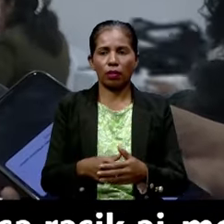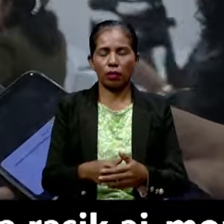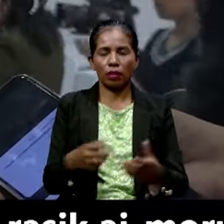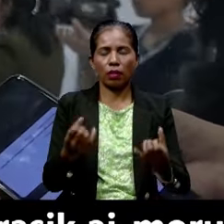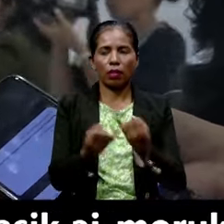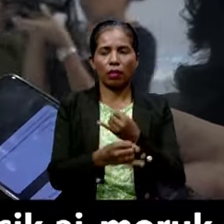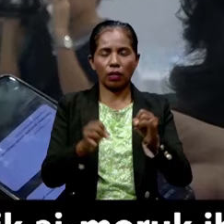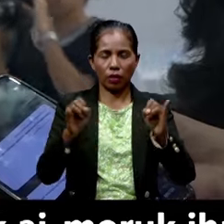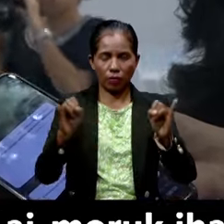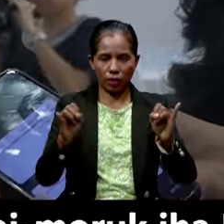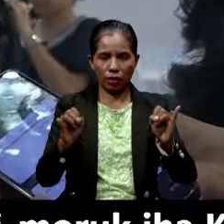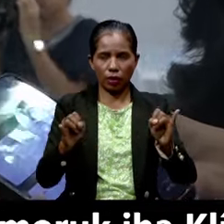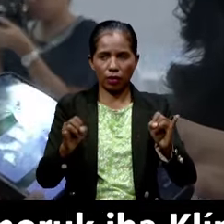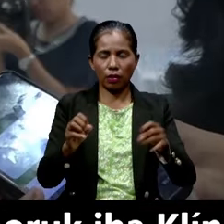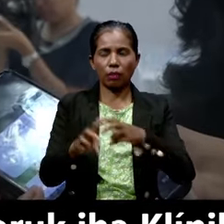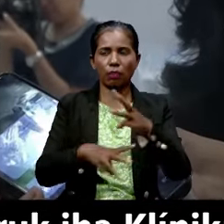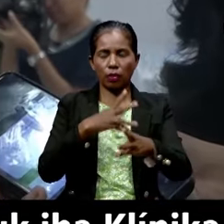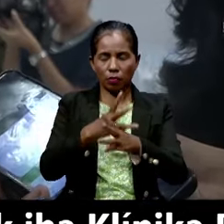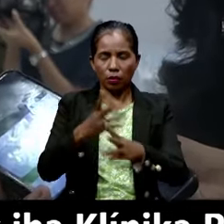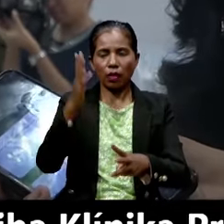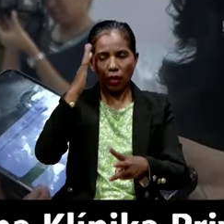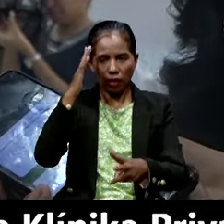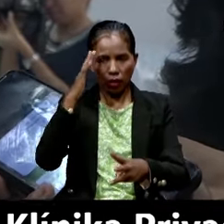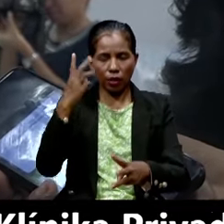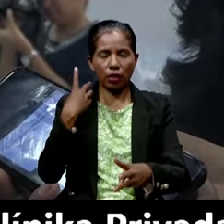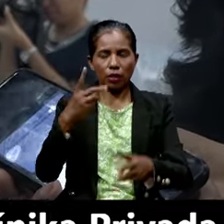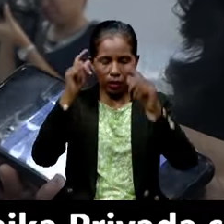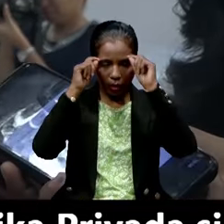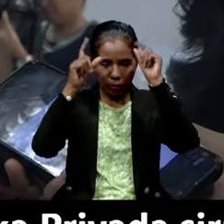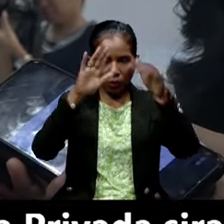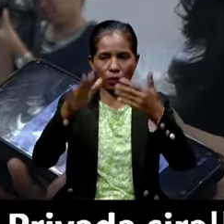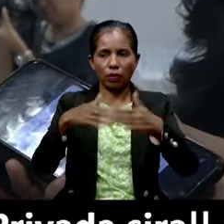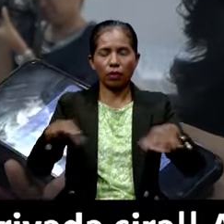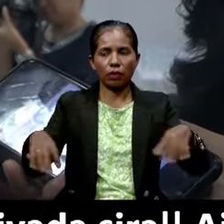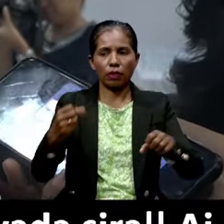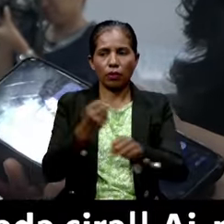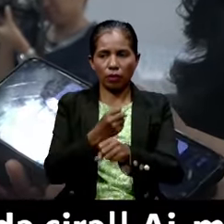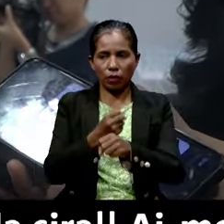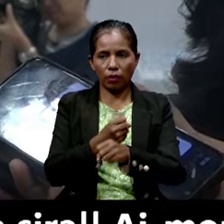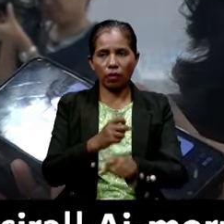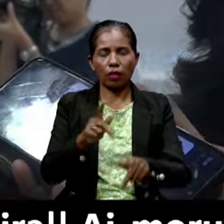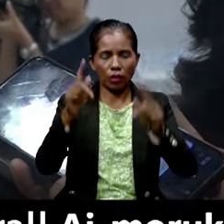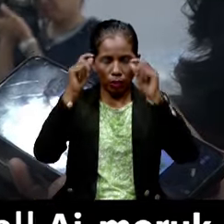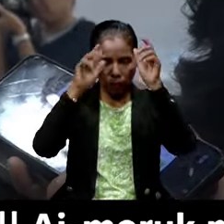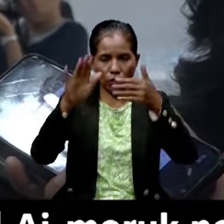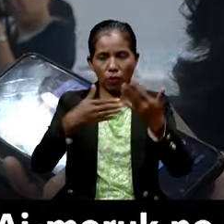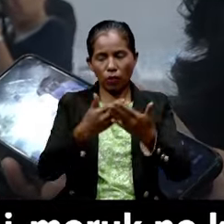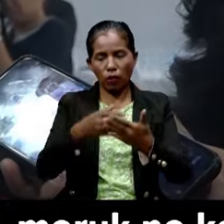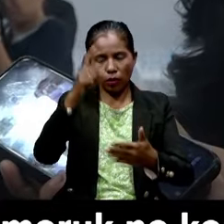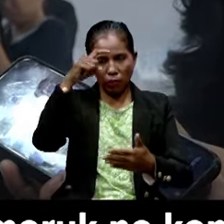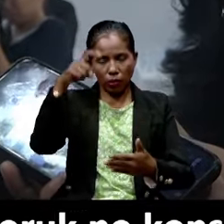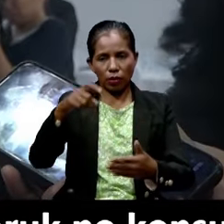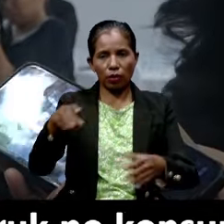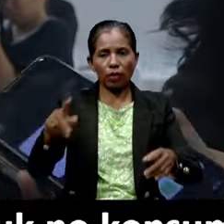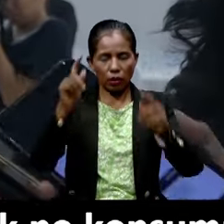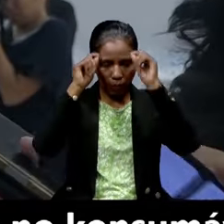independente mas mundo mas reconhece Timoruan sira ni esforço toma. Timoruan hoto ni matenek. Timoru hoto ni